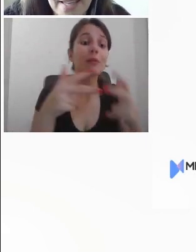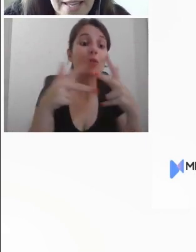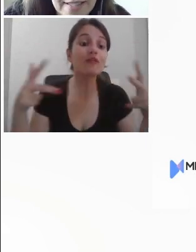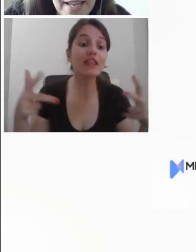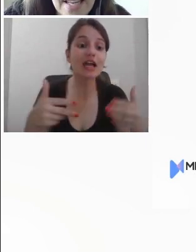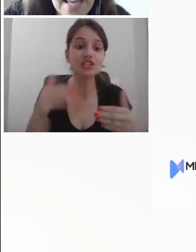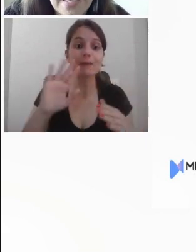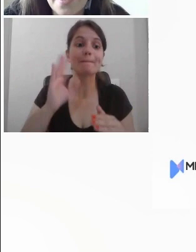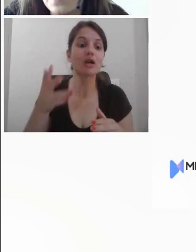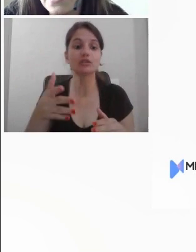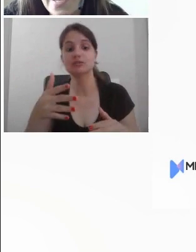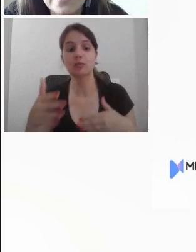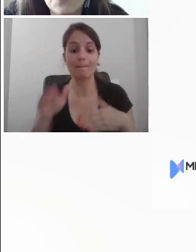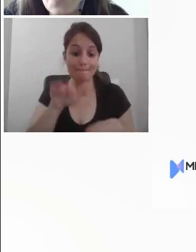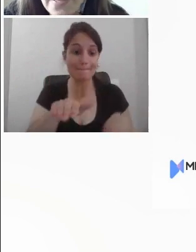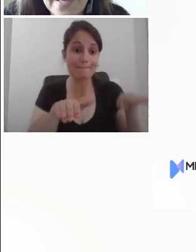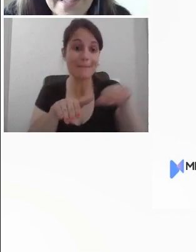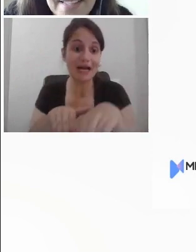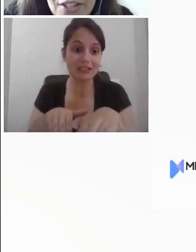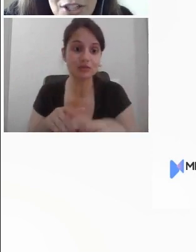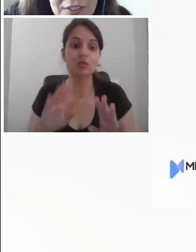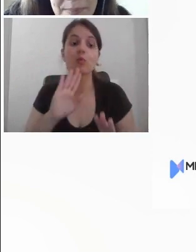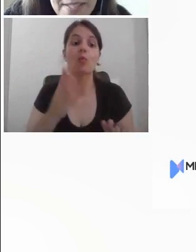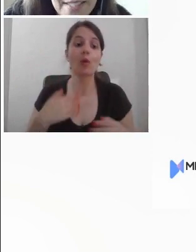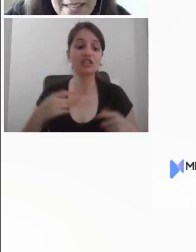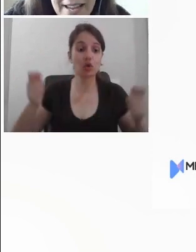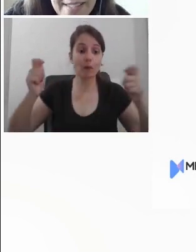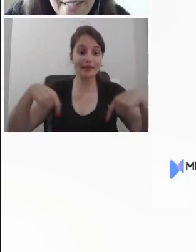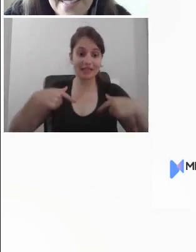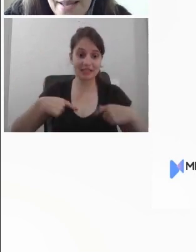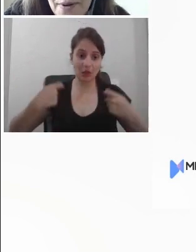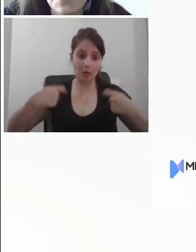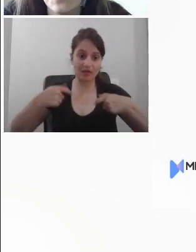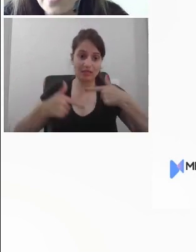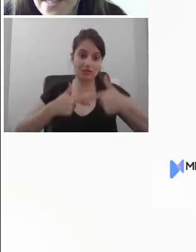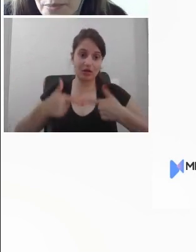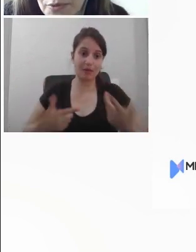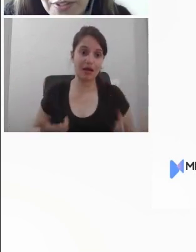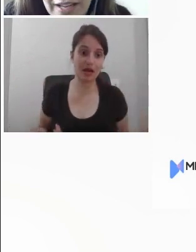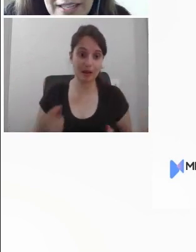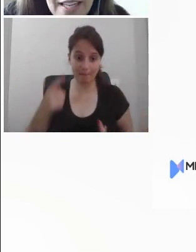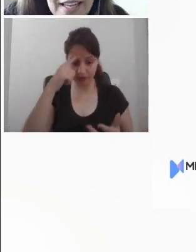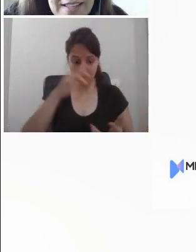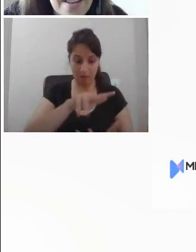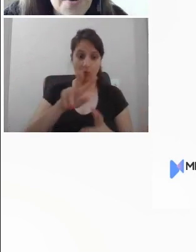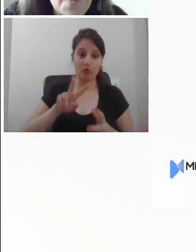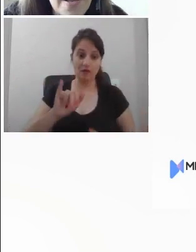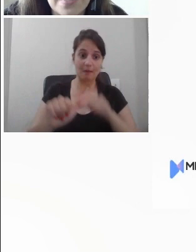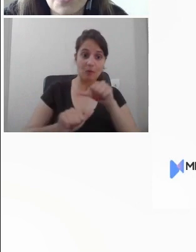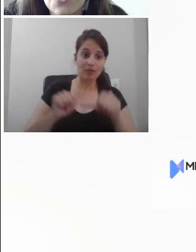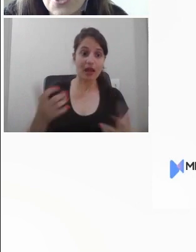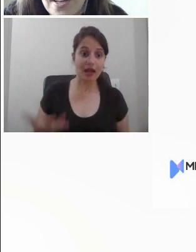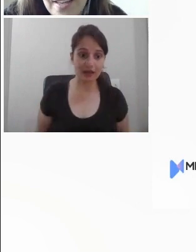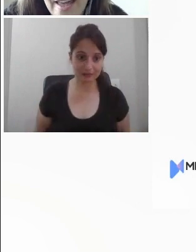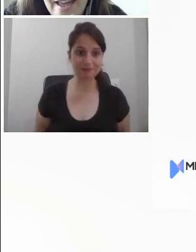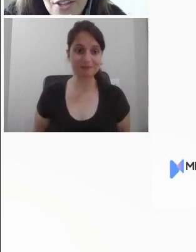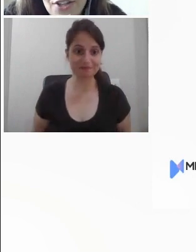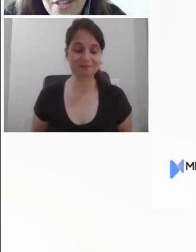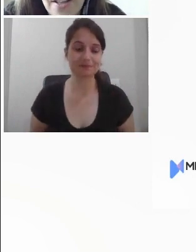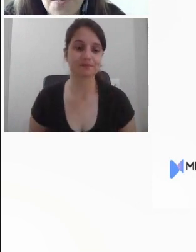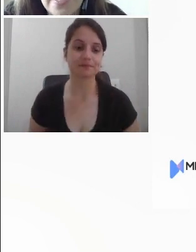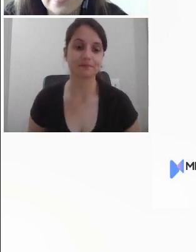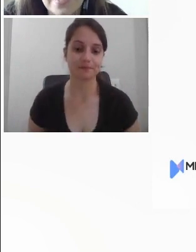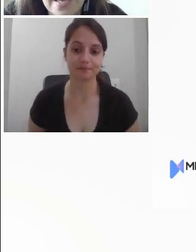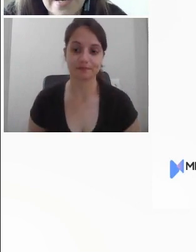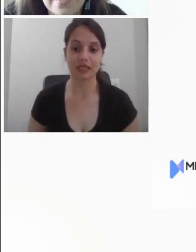próxima tendência que habilidades e competências a gente vai precisar exercer para viver nesse mundo né Tem uma analogia que é a